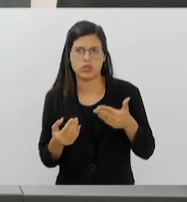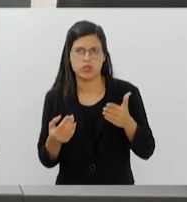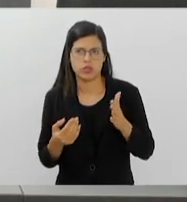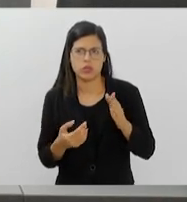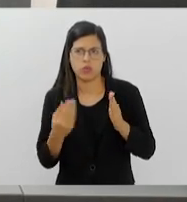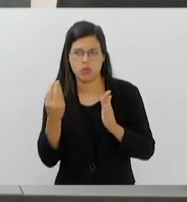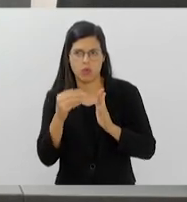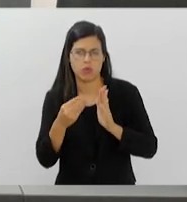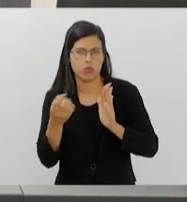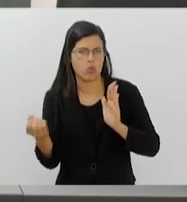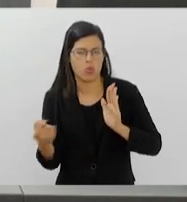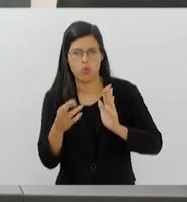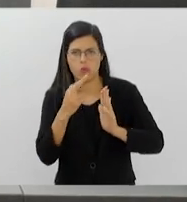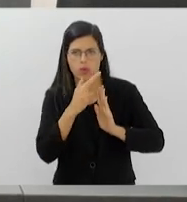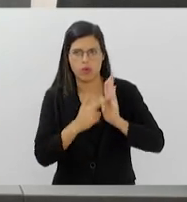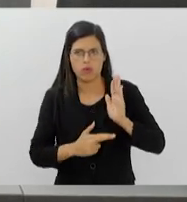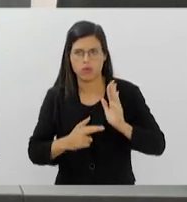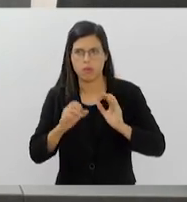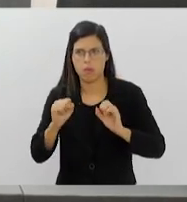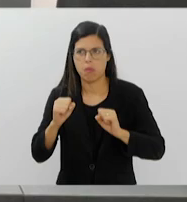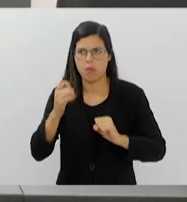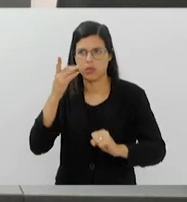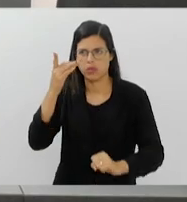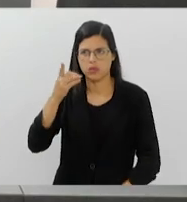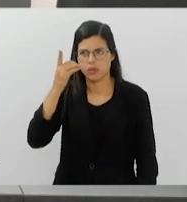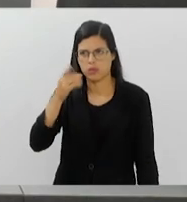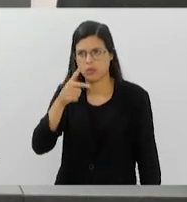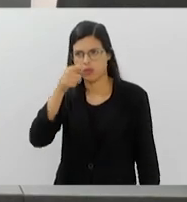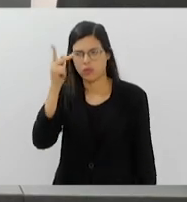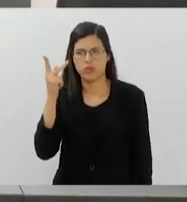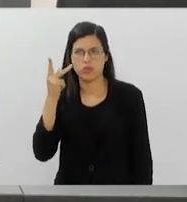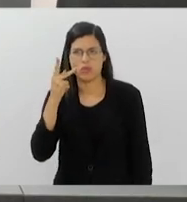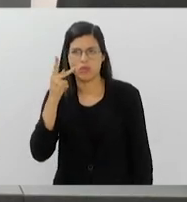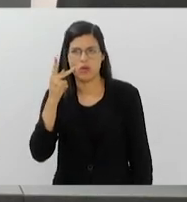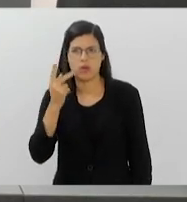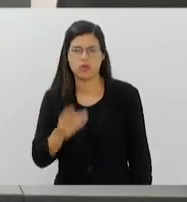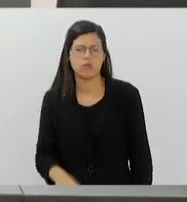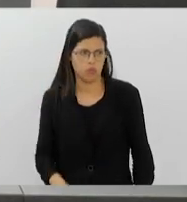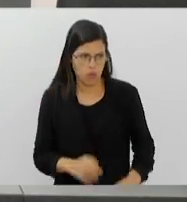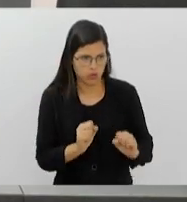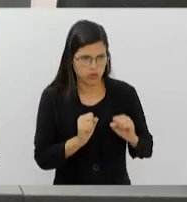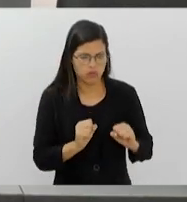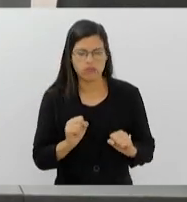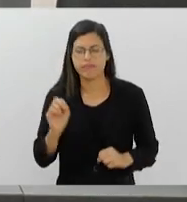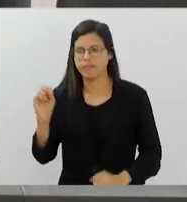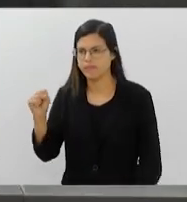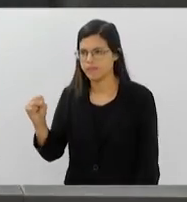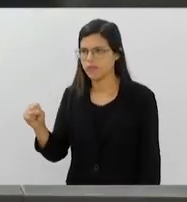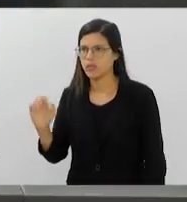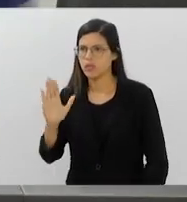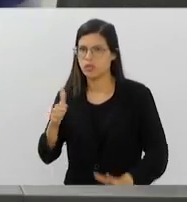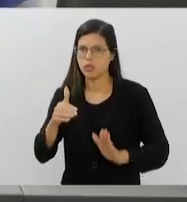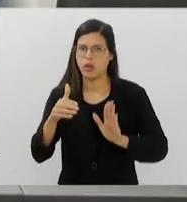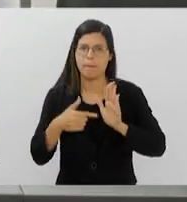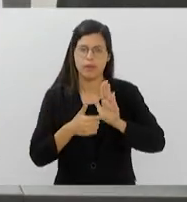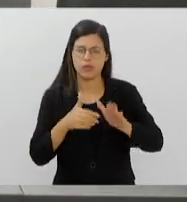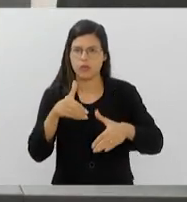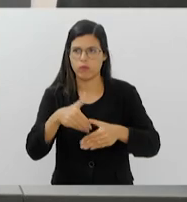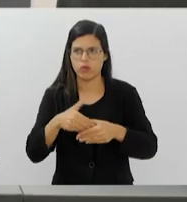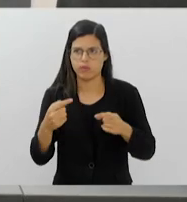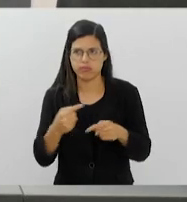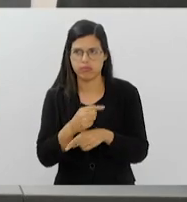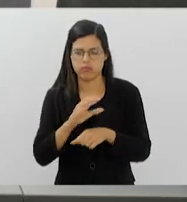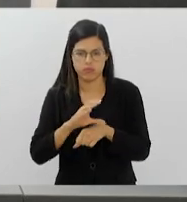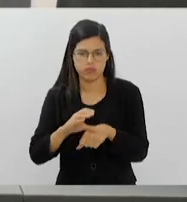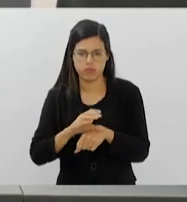relator, pode ser o deputado Luiz Paulo. E, pode ser, deputado Luiz Paulo? Pode. E que apresentou já o voto pela